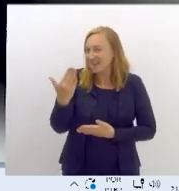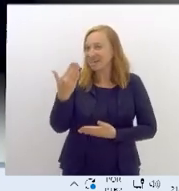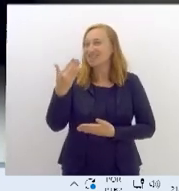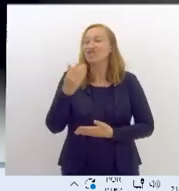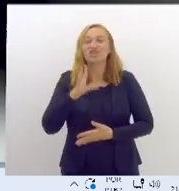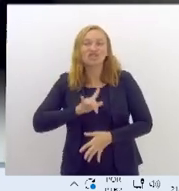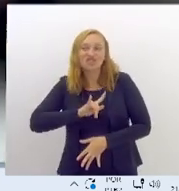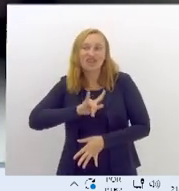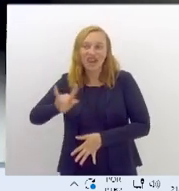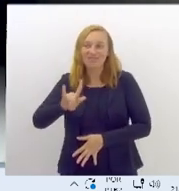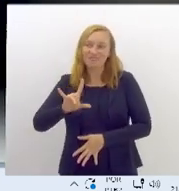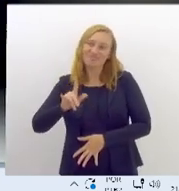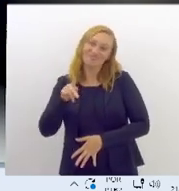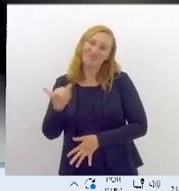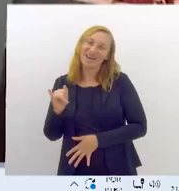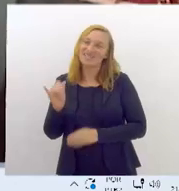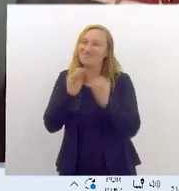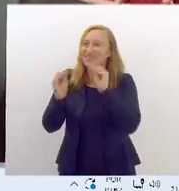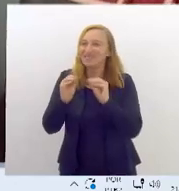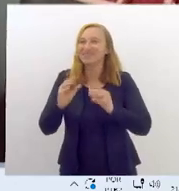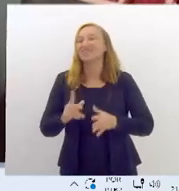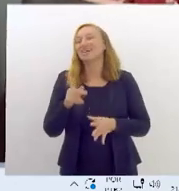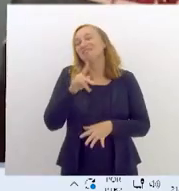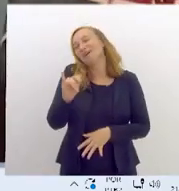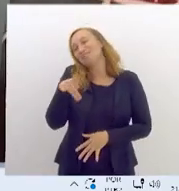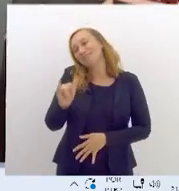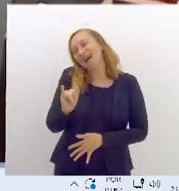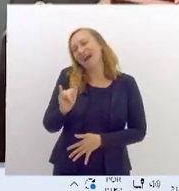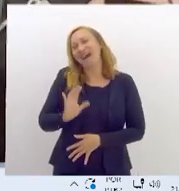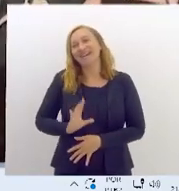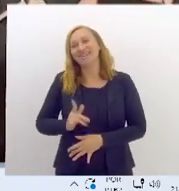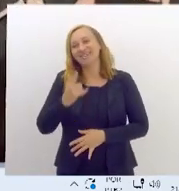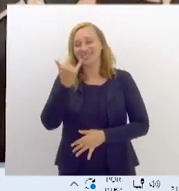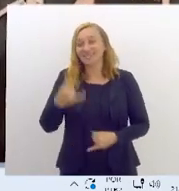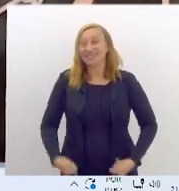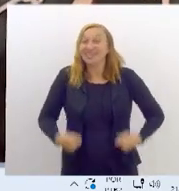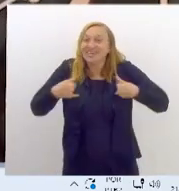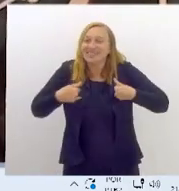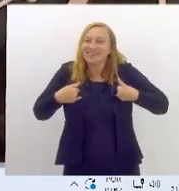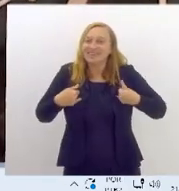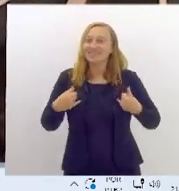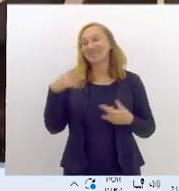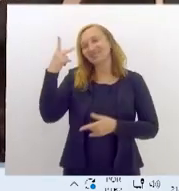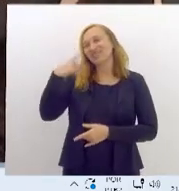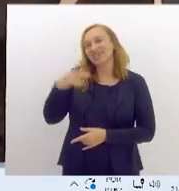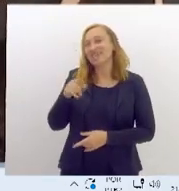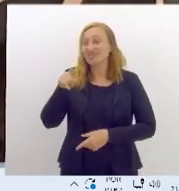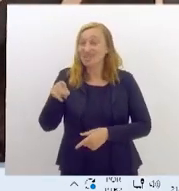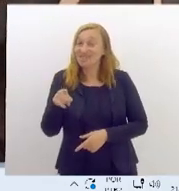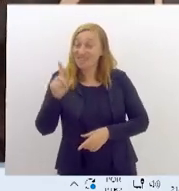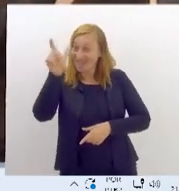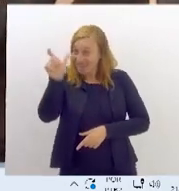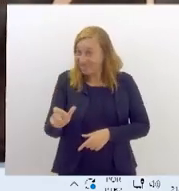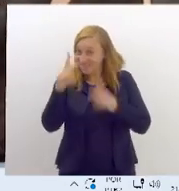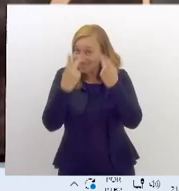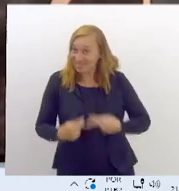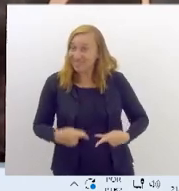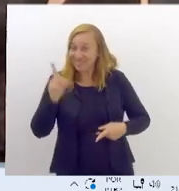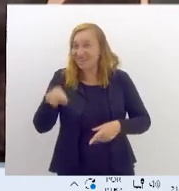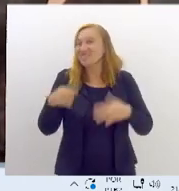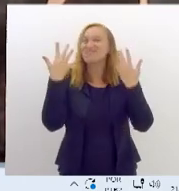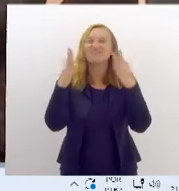te amo meu pai beijo papai eu tenho muito orgulho do político e principalmente do ser humano que você é